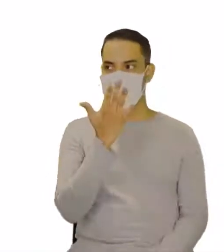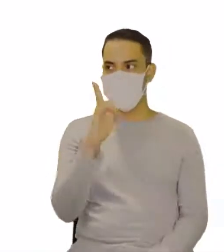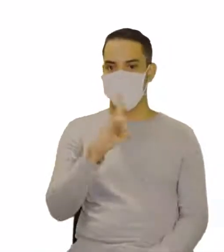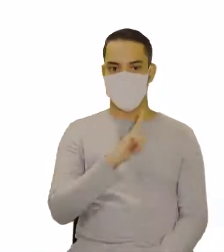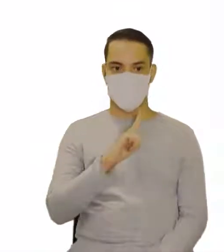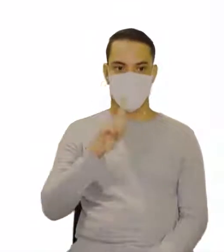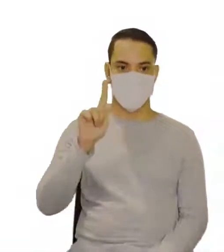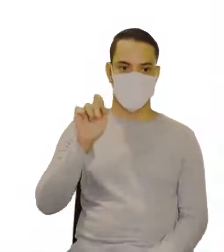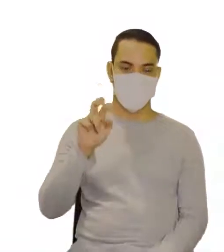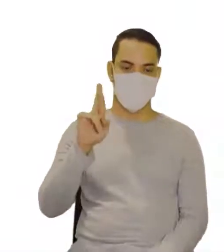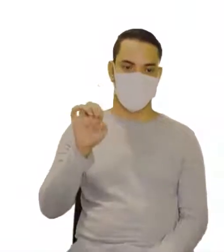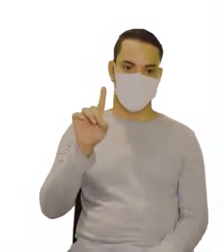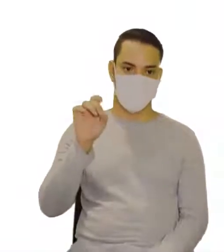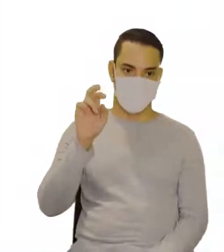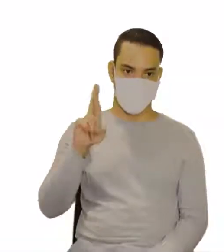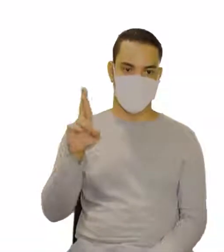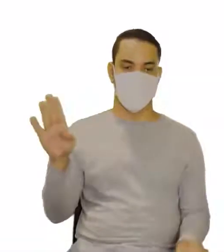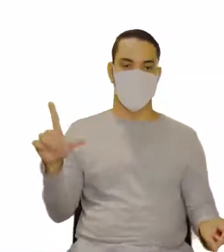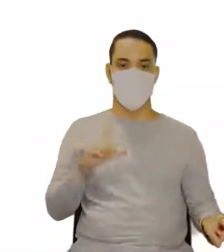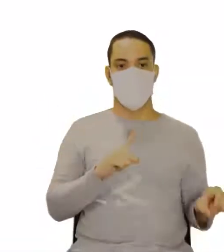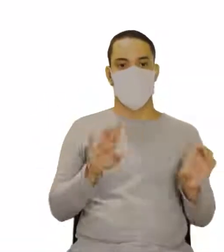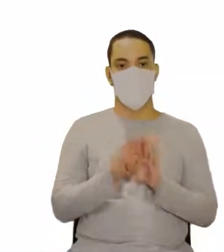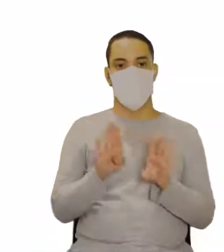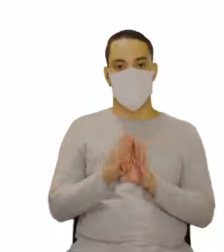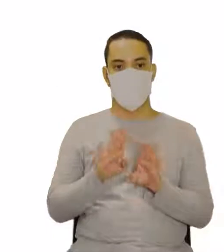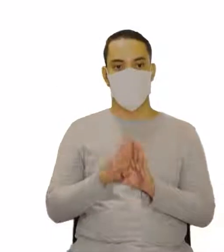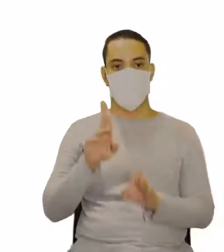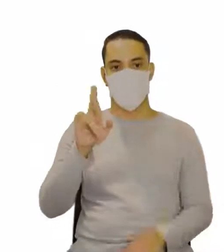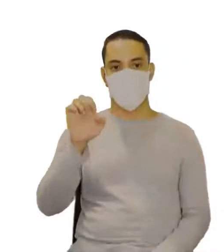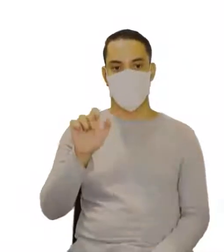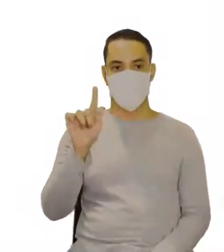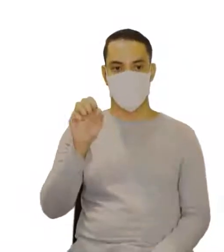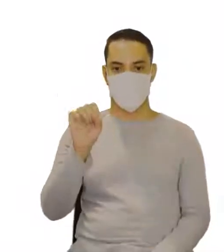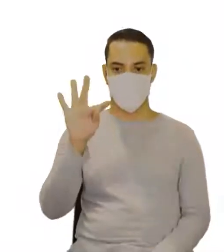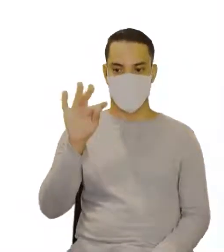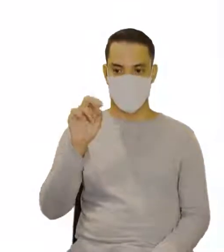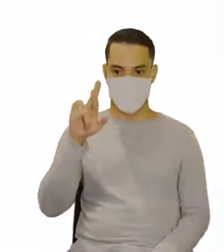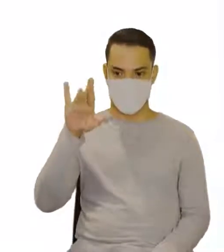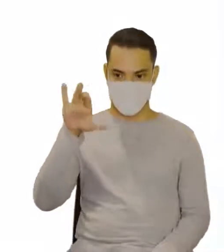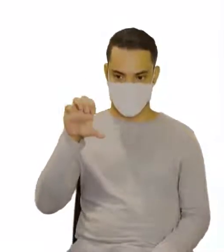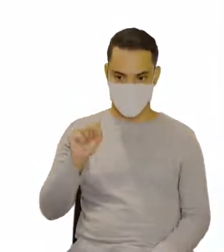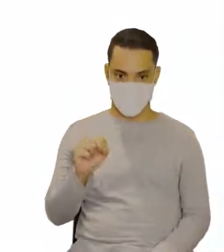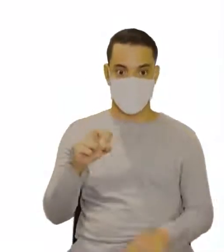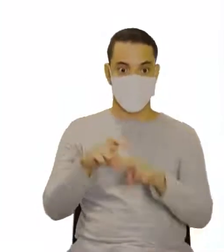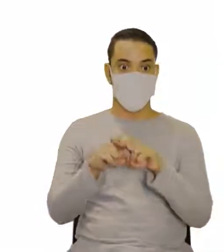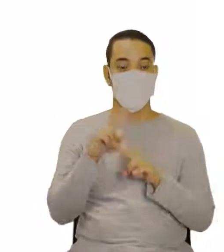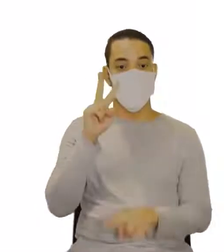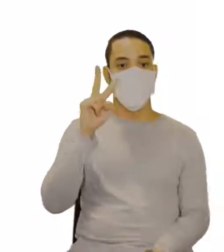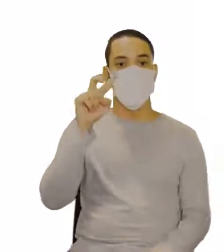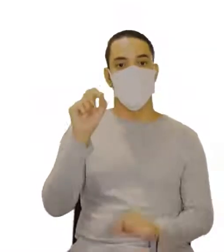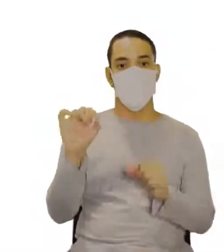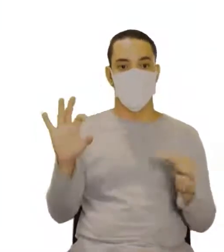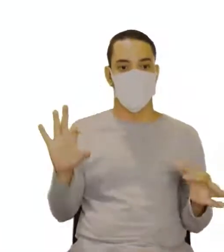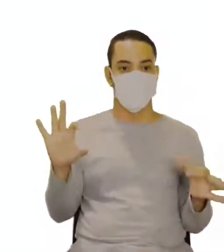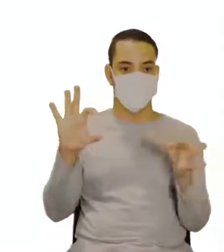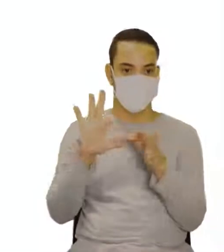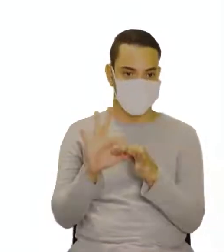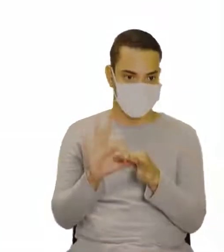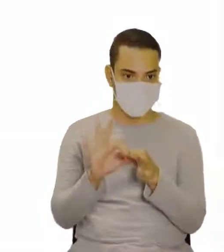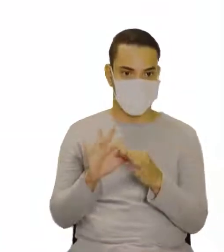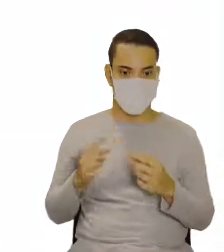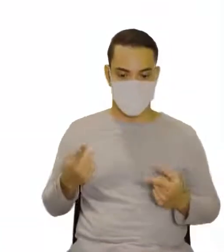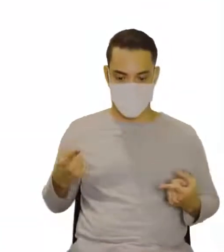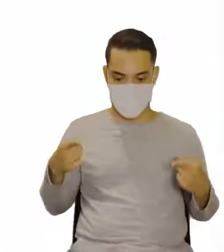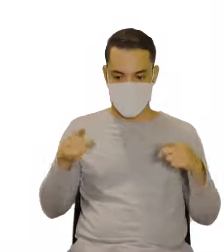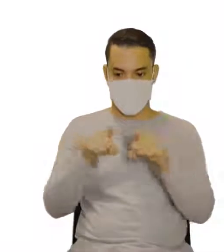gerador, certo? E aqui nós temos resistores. Então nós podemos ver que o gerador ele está associado em